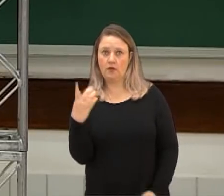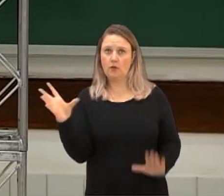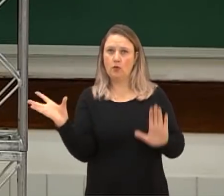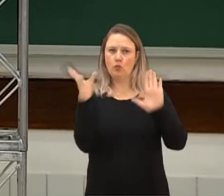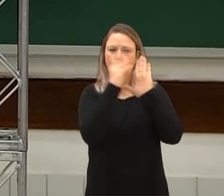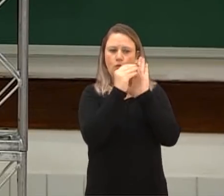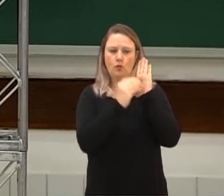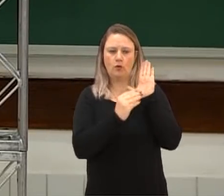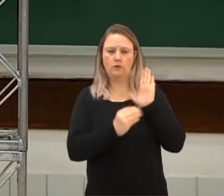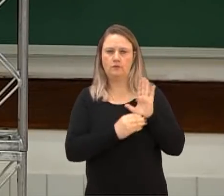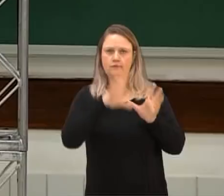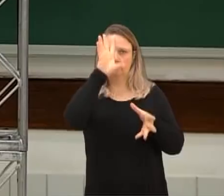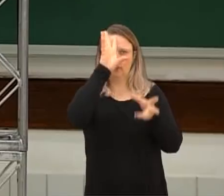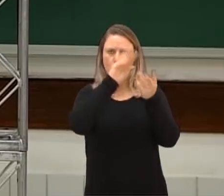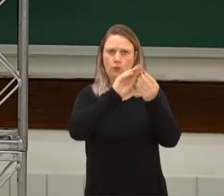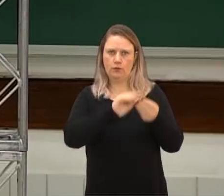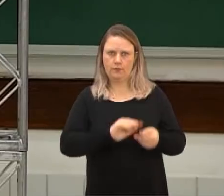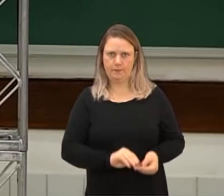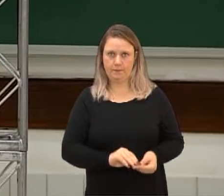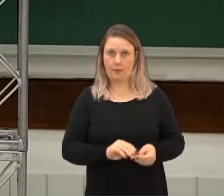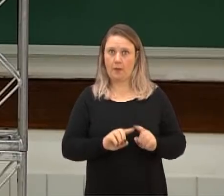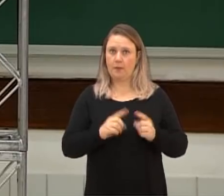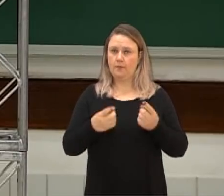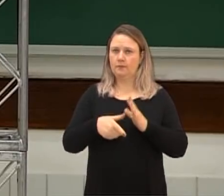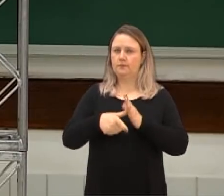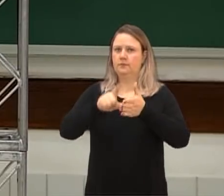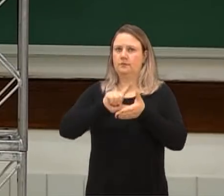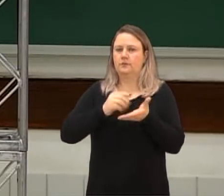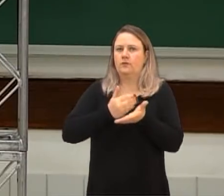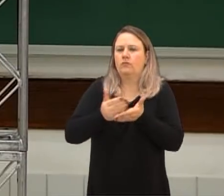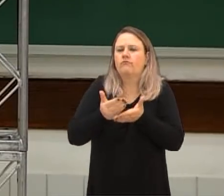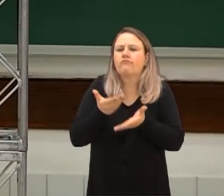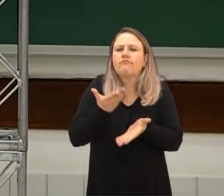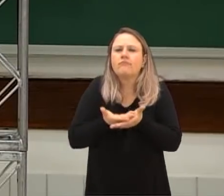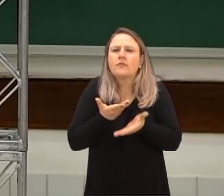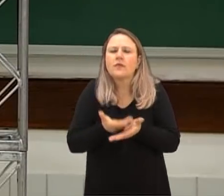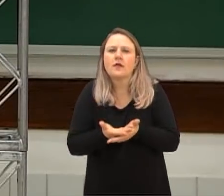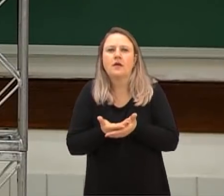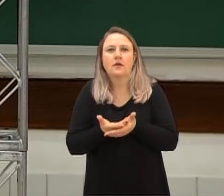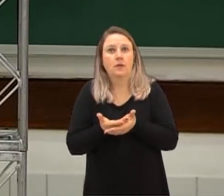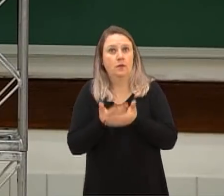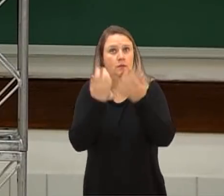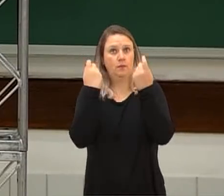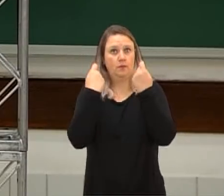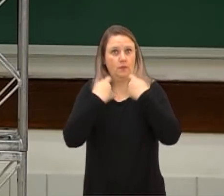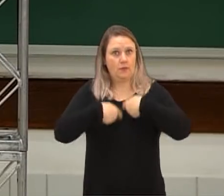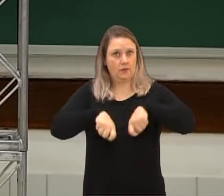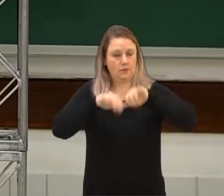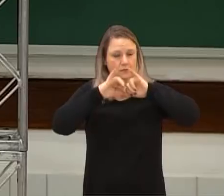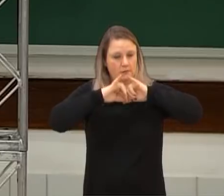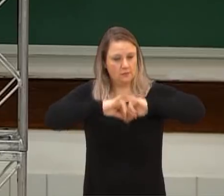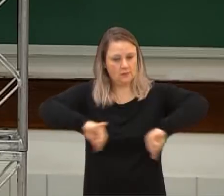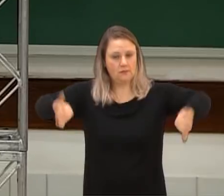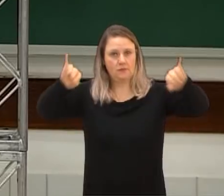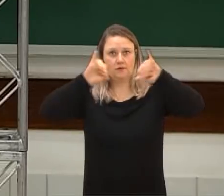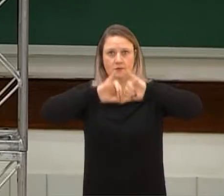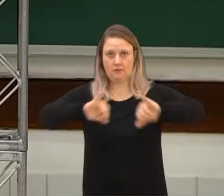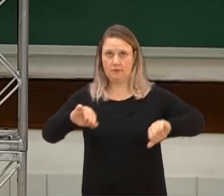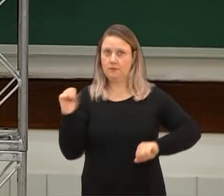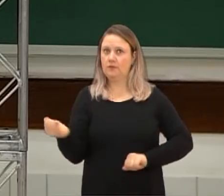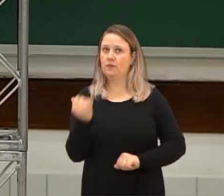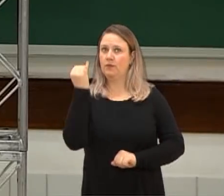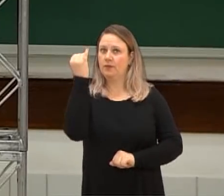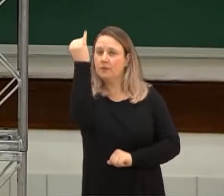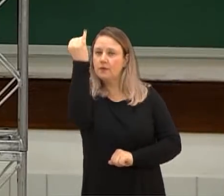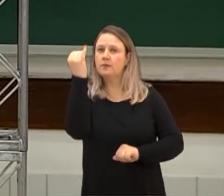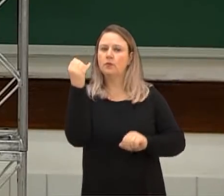retomada de conteúdos. Mas antes de começar a nossa aula, vamos dar aqueles recadinhos importantes para os alunos que estão